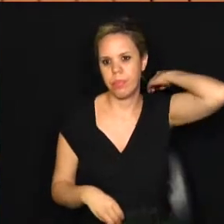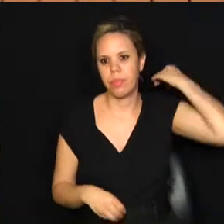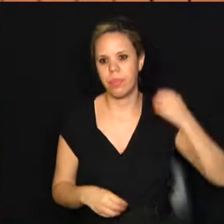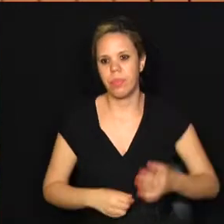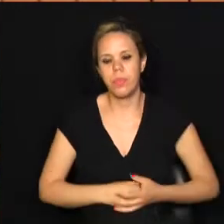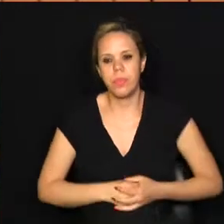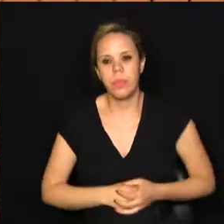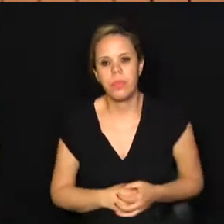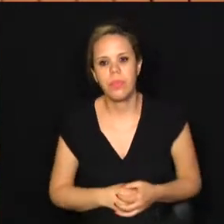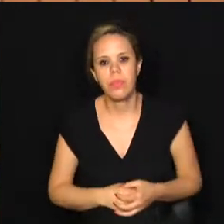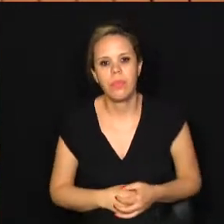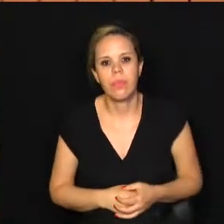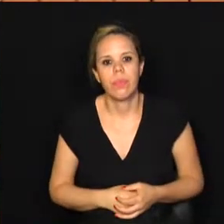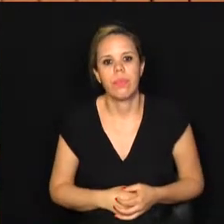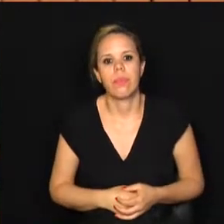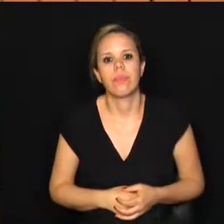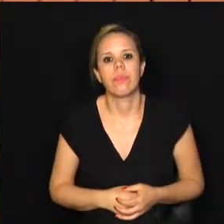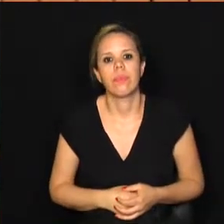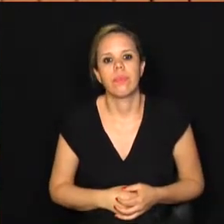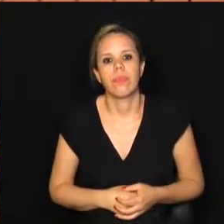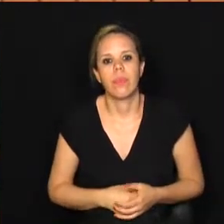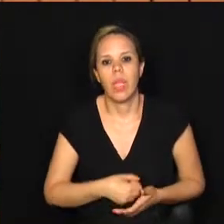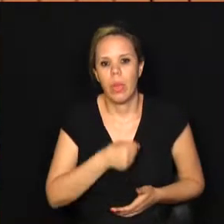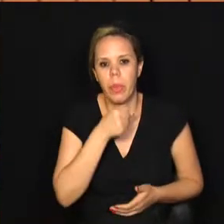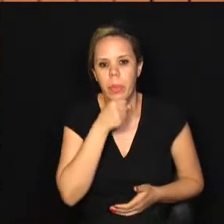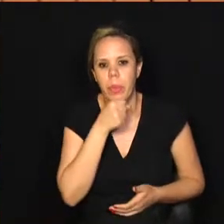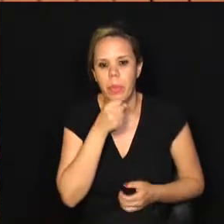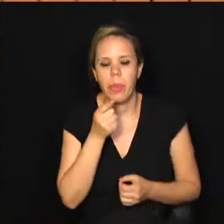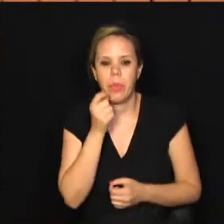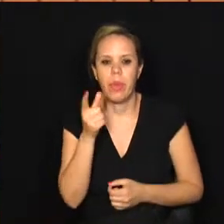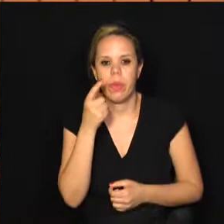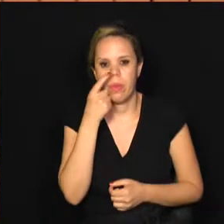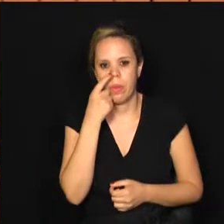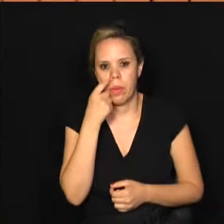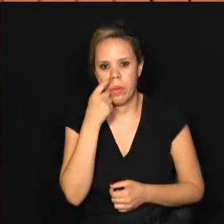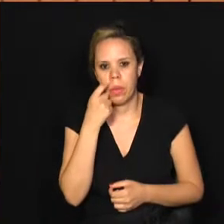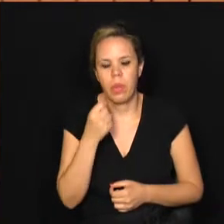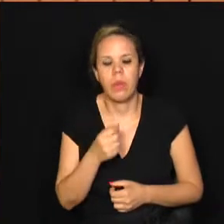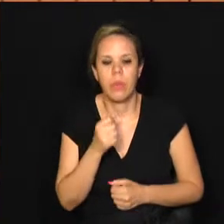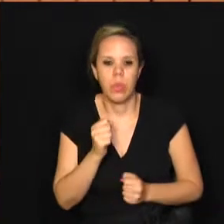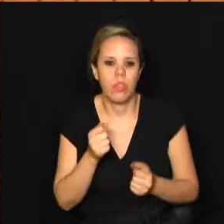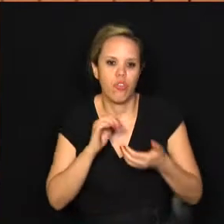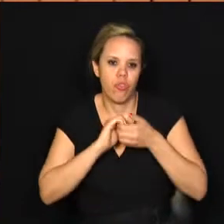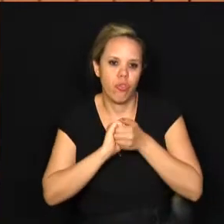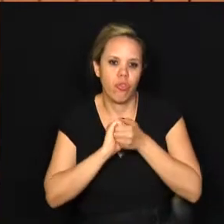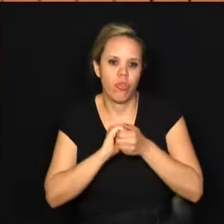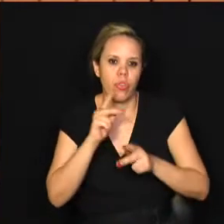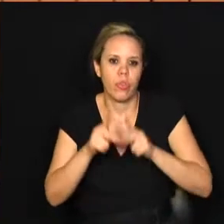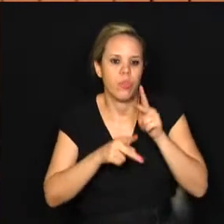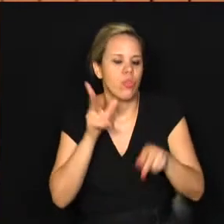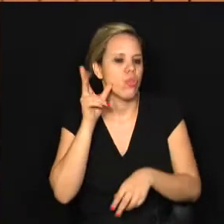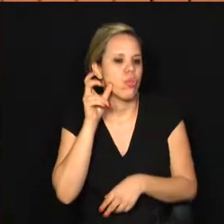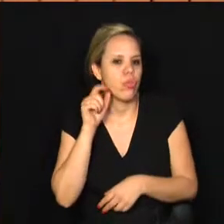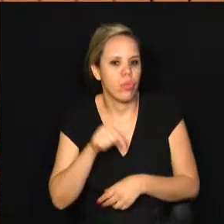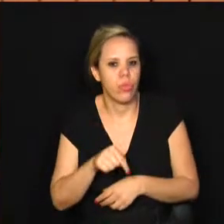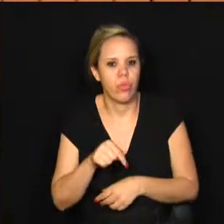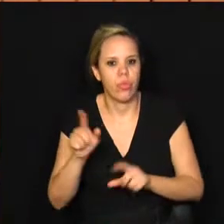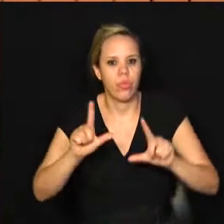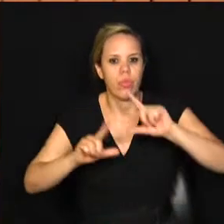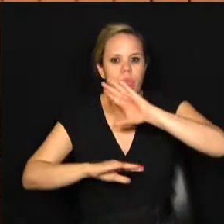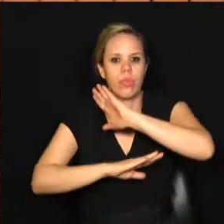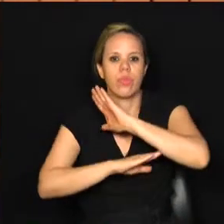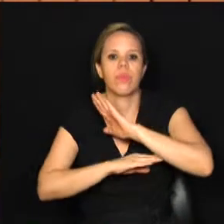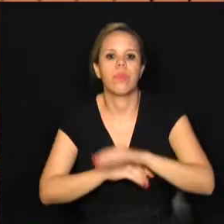A Evelyn está com o microfone ligado. Pode ligar o microfone, Evelyn, para cumprimentar aqui os ouvintes da TV